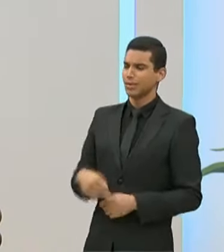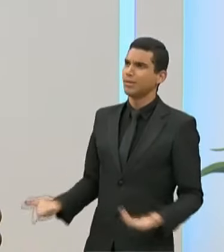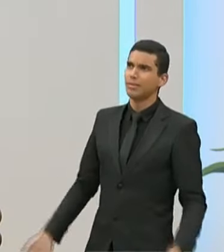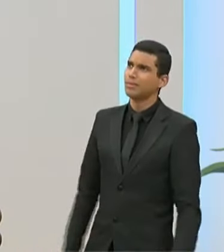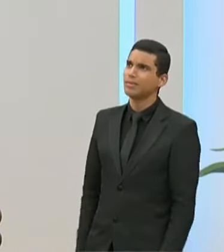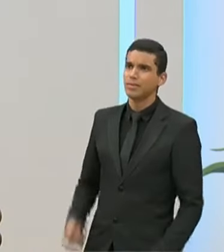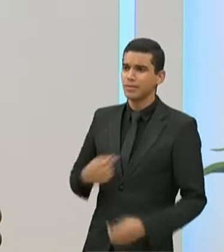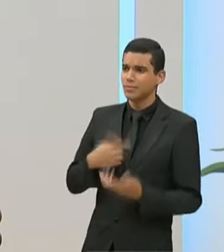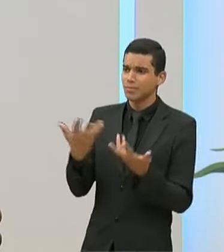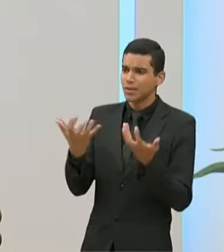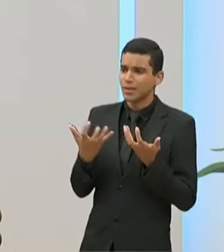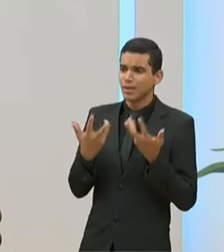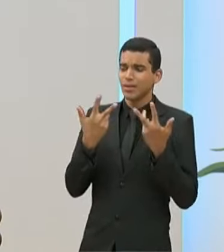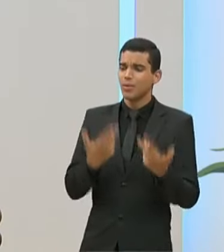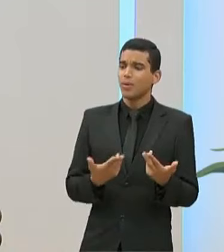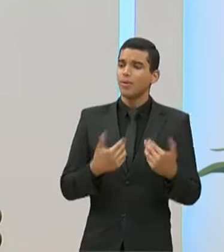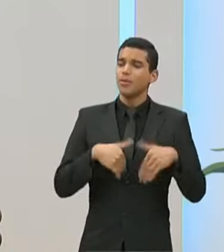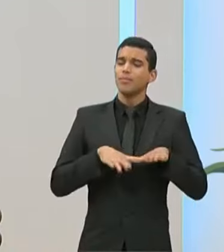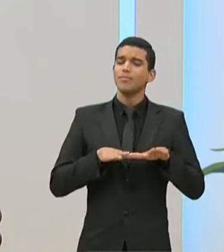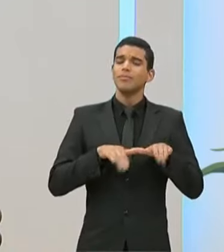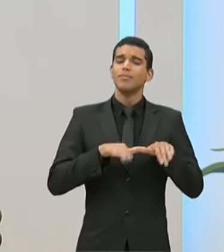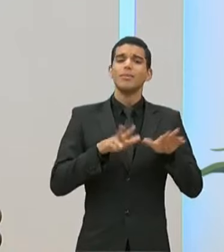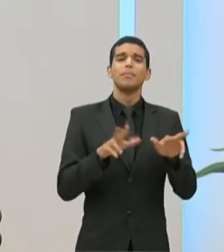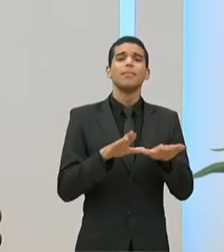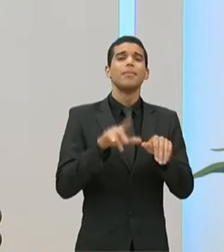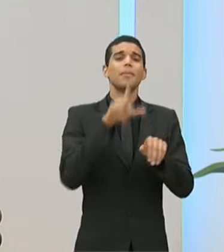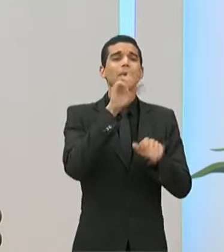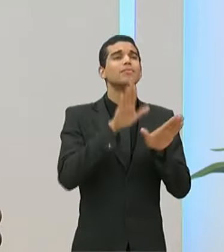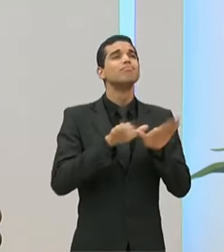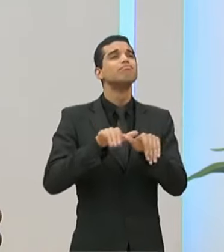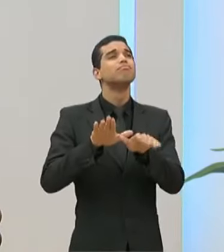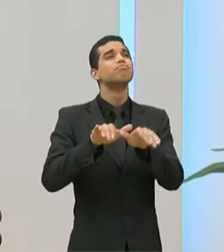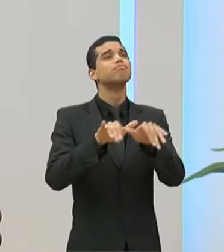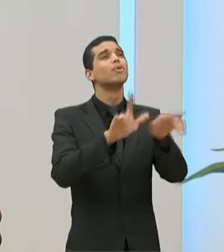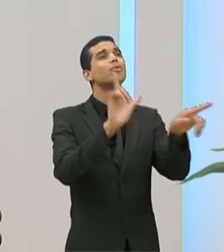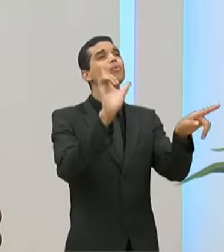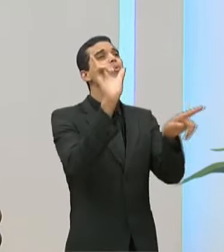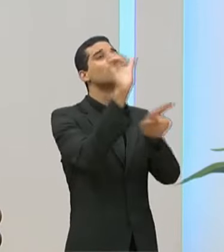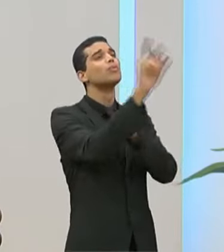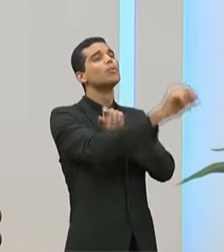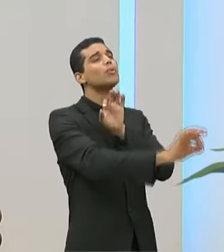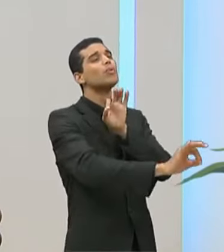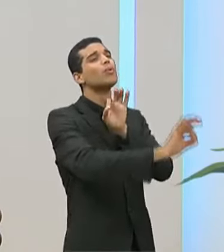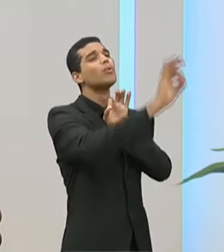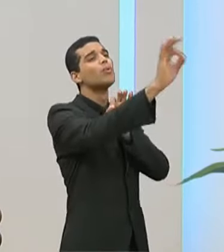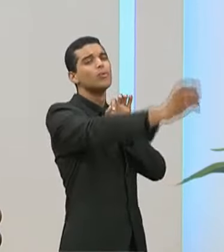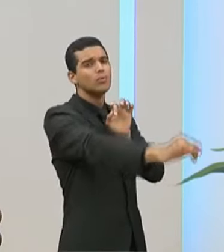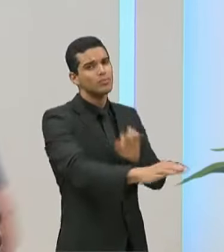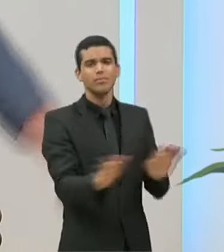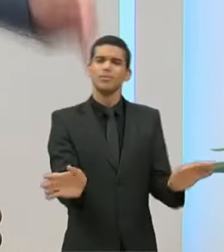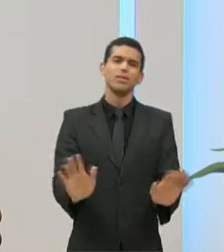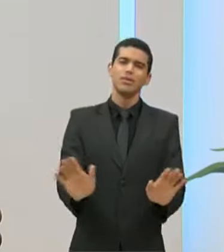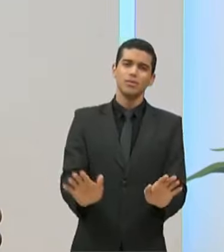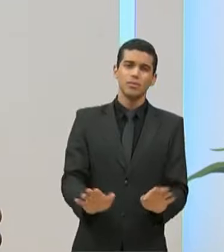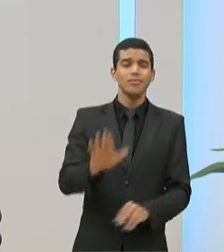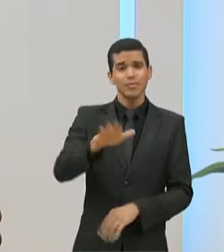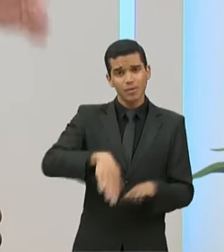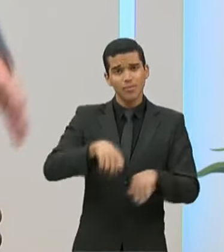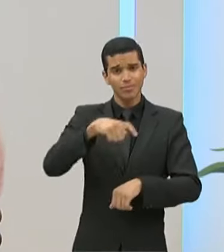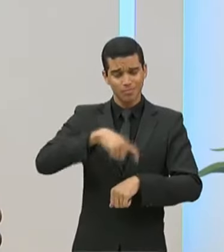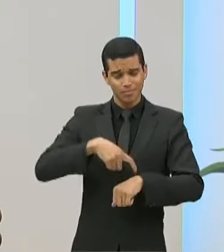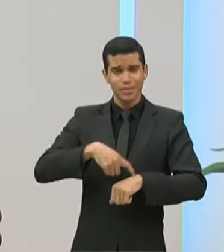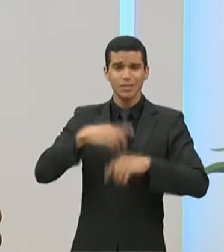eu queria ser como uma pomba, voar bem para longe. Não faça isso. Chore. Na hora de chorar, chore